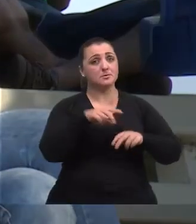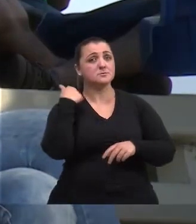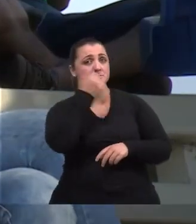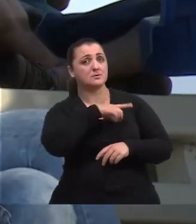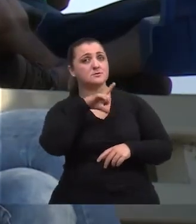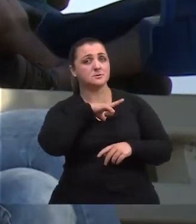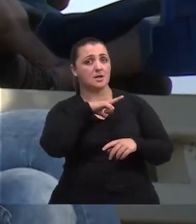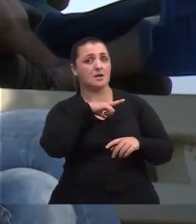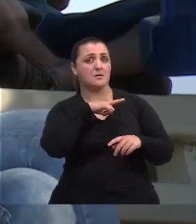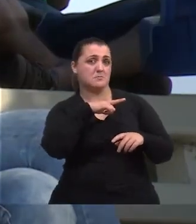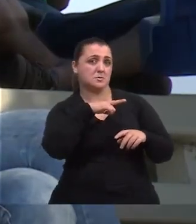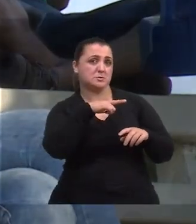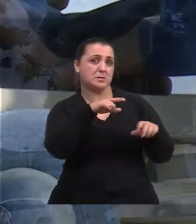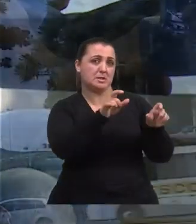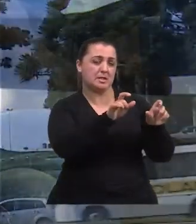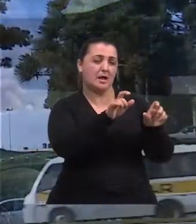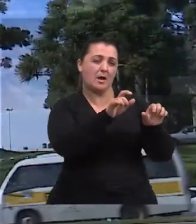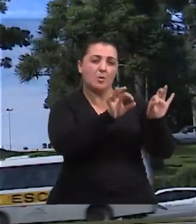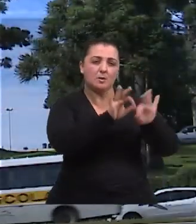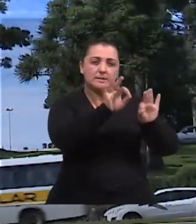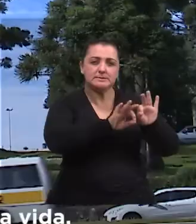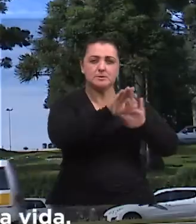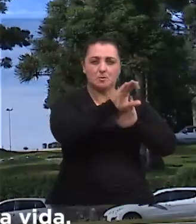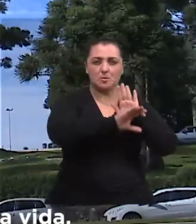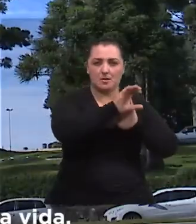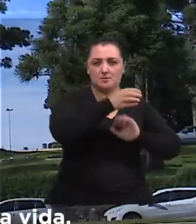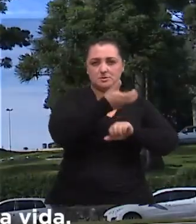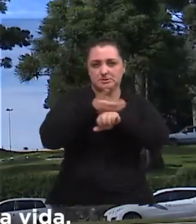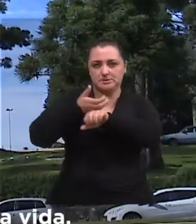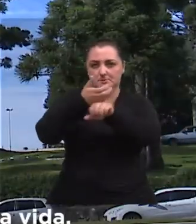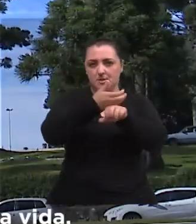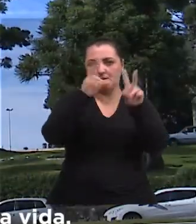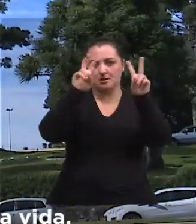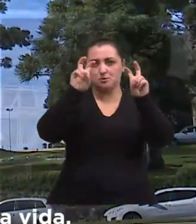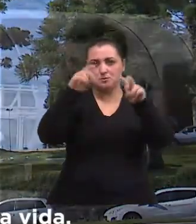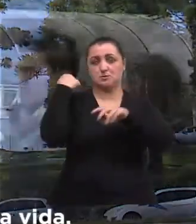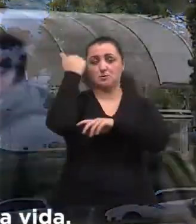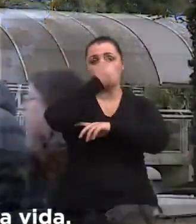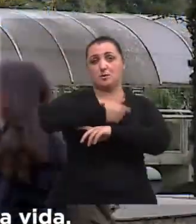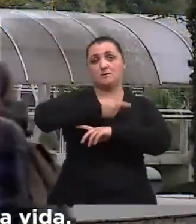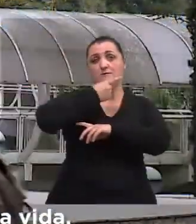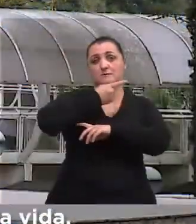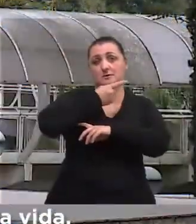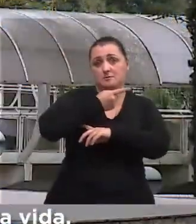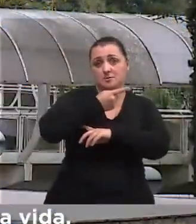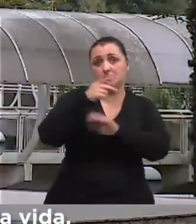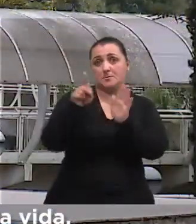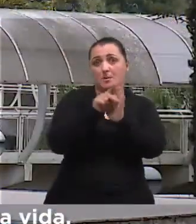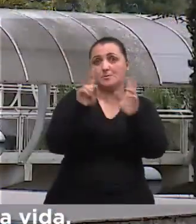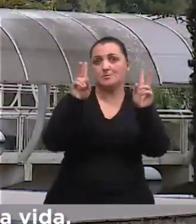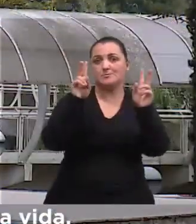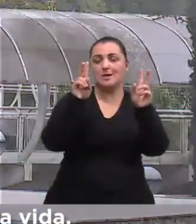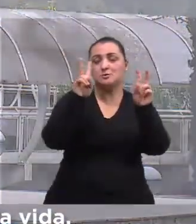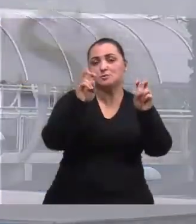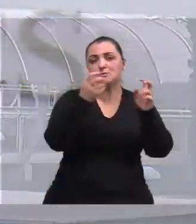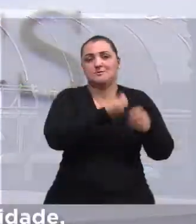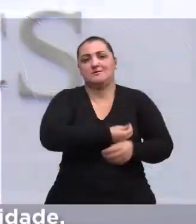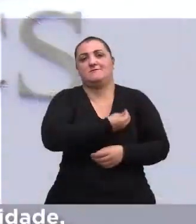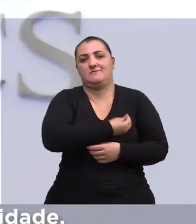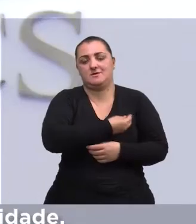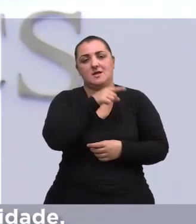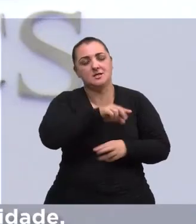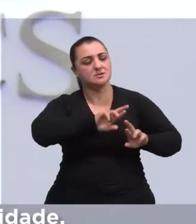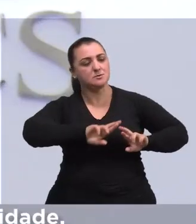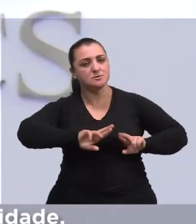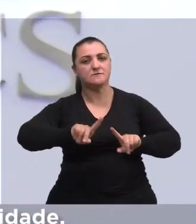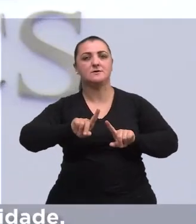Por isso que nós temos nas nossas estruturas curriculares, disciplinas, questões que nós abordamos, que são as questões da vida.